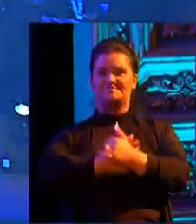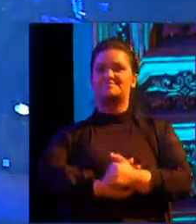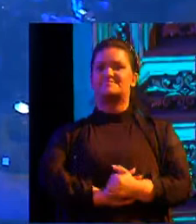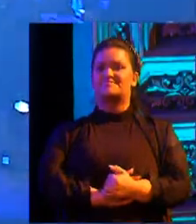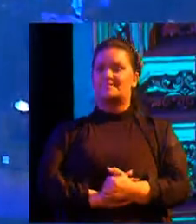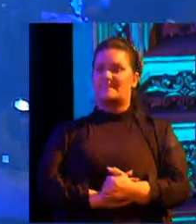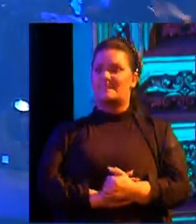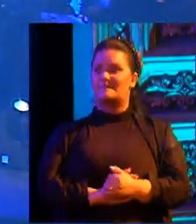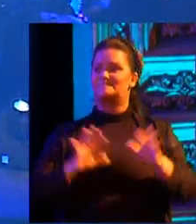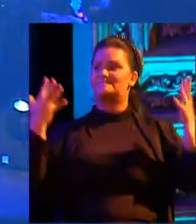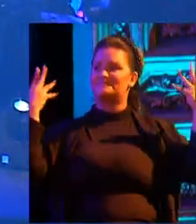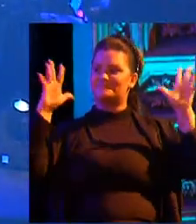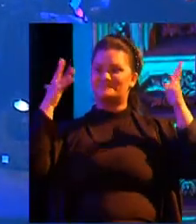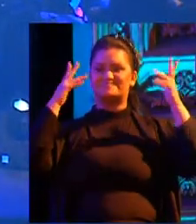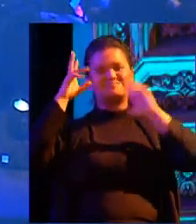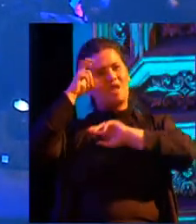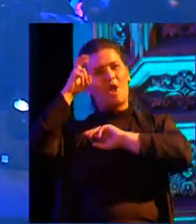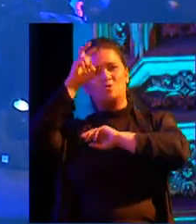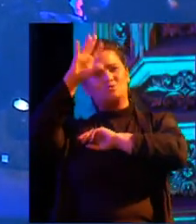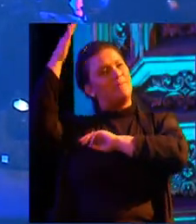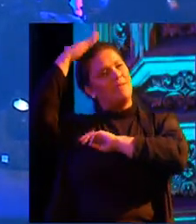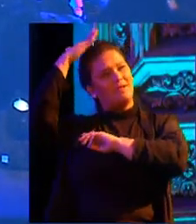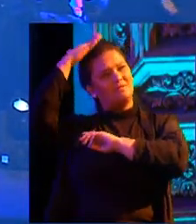linda. Aplauso para a cultura para esse.